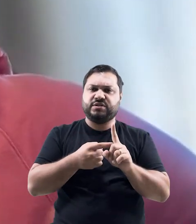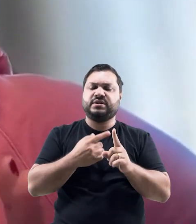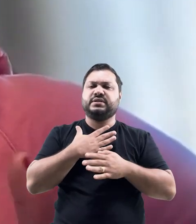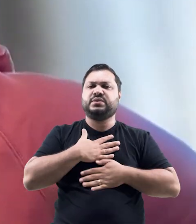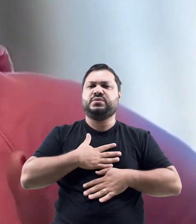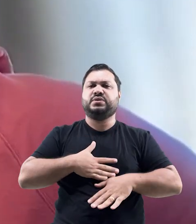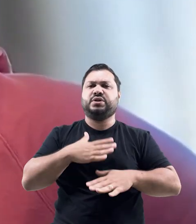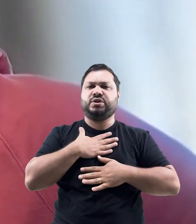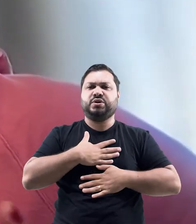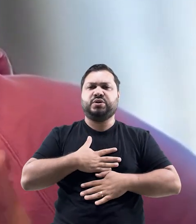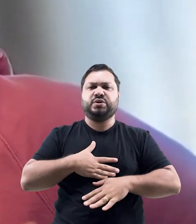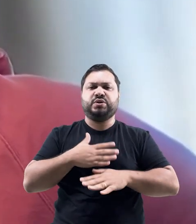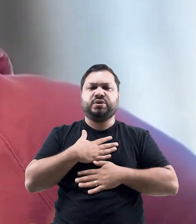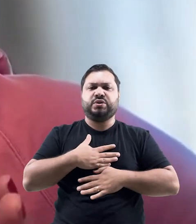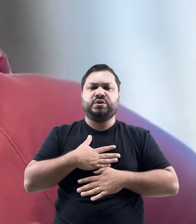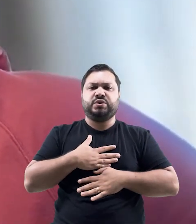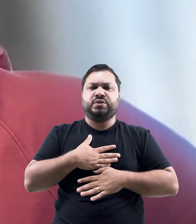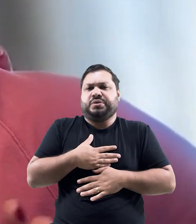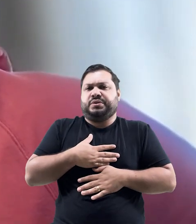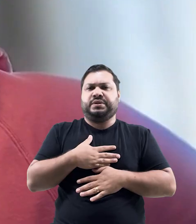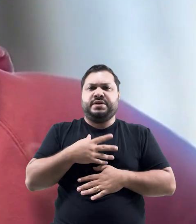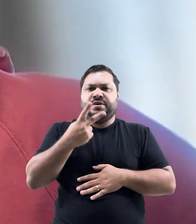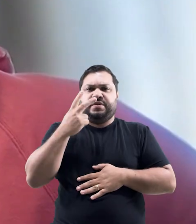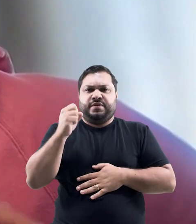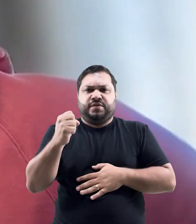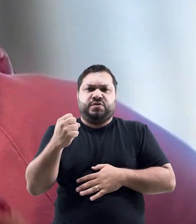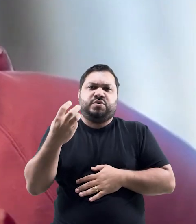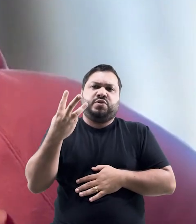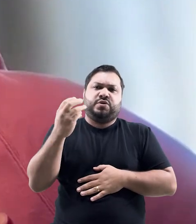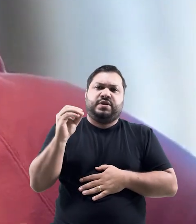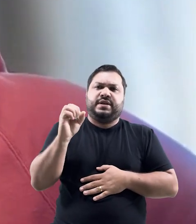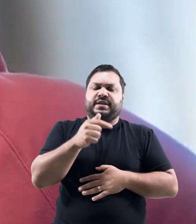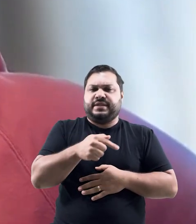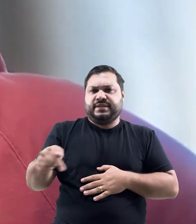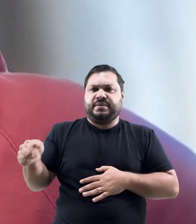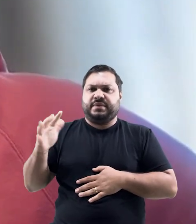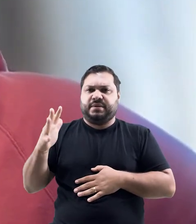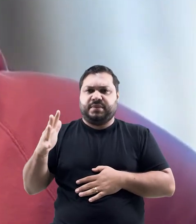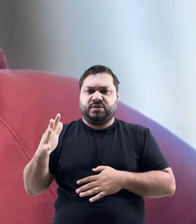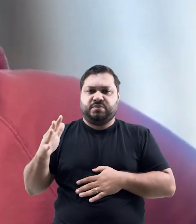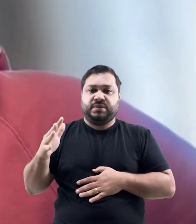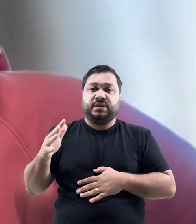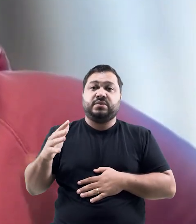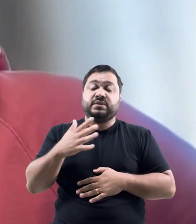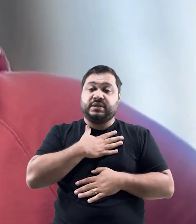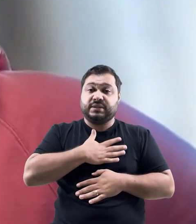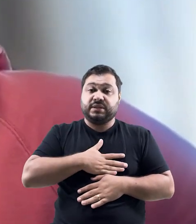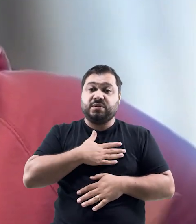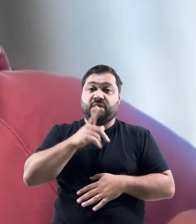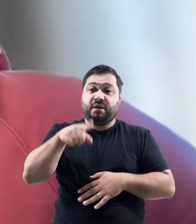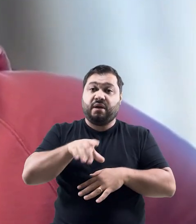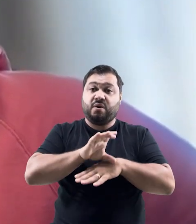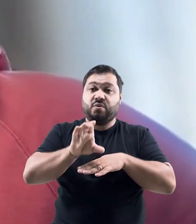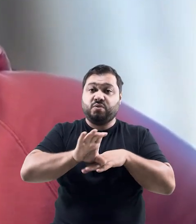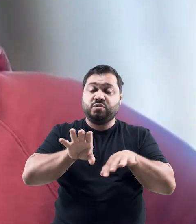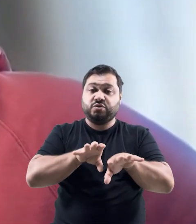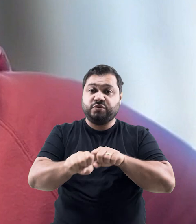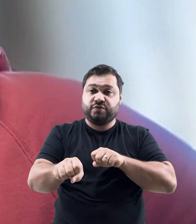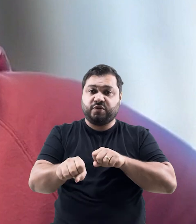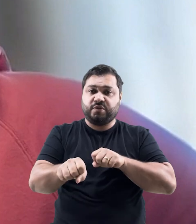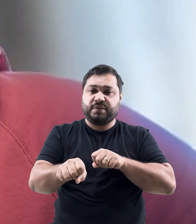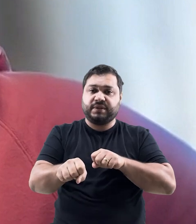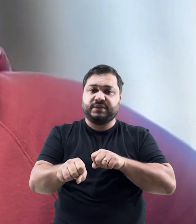muito tranquilo, assim. Eu ia estar com, 28, 30 semanas, mais ou menos. Ia ser tranquilo. E era um curso de